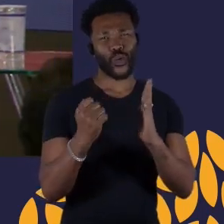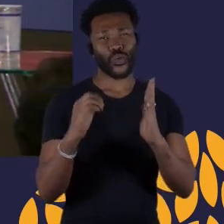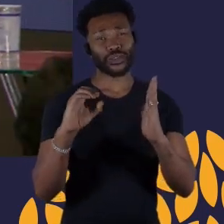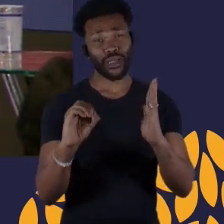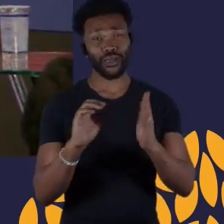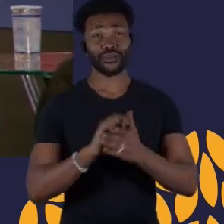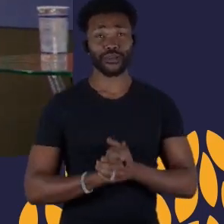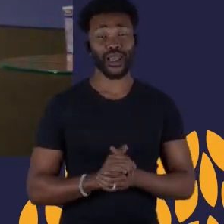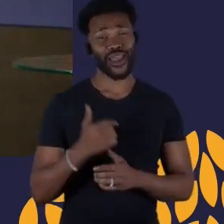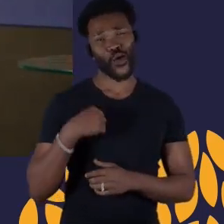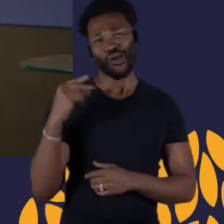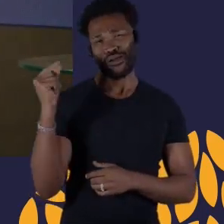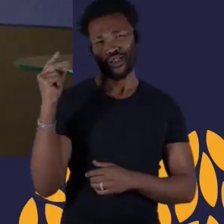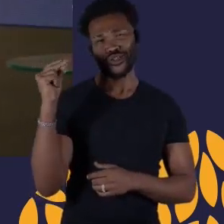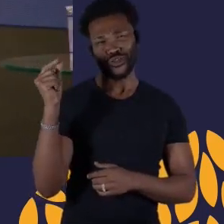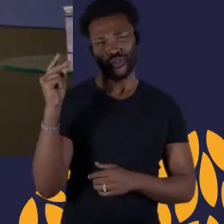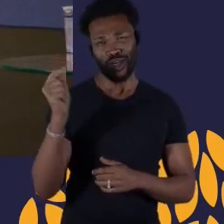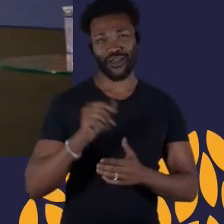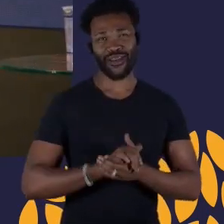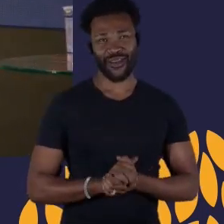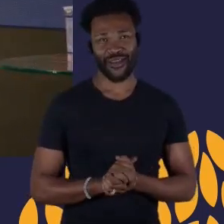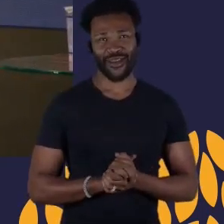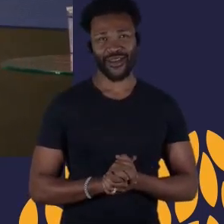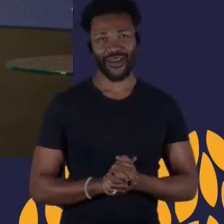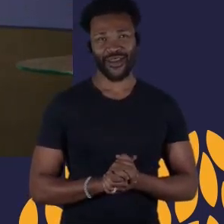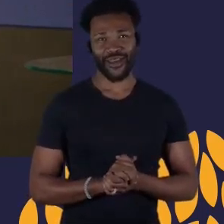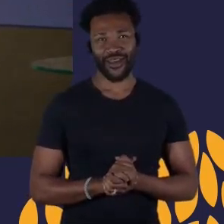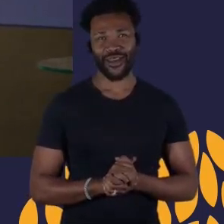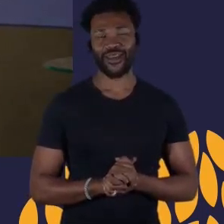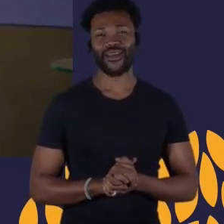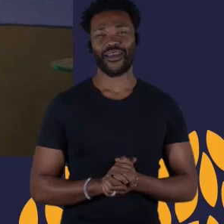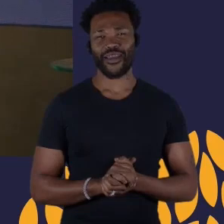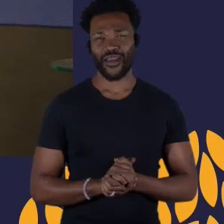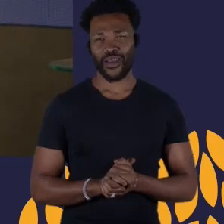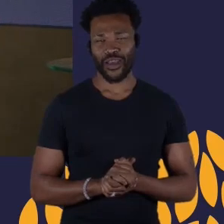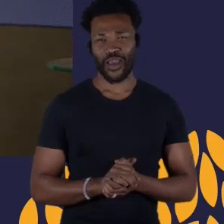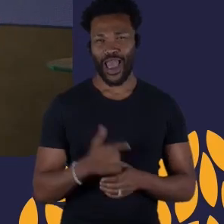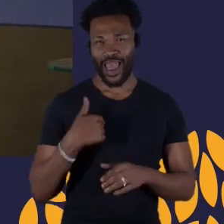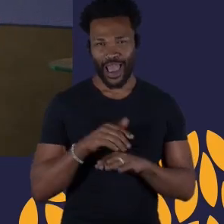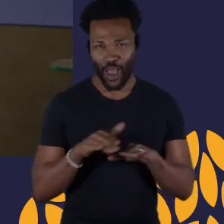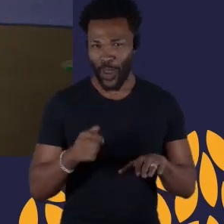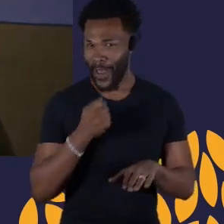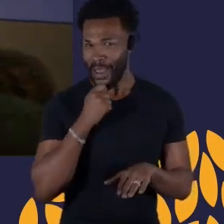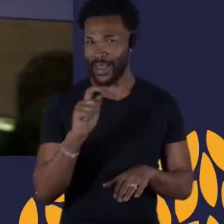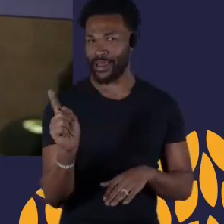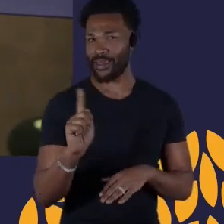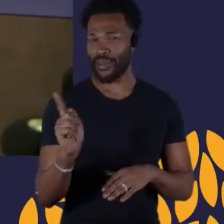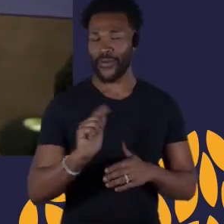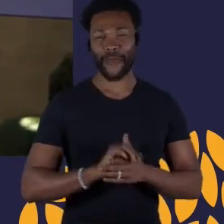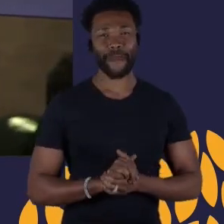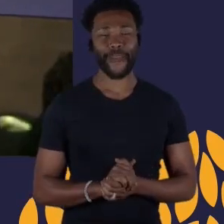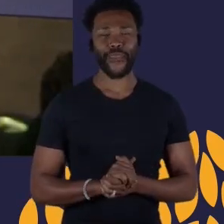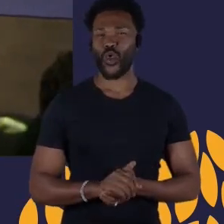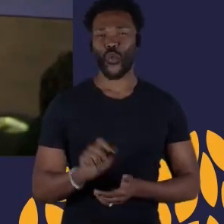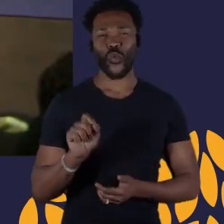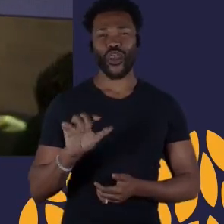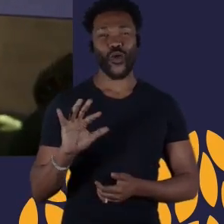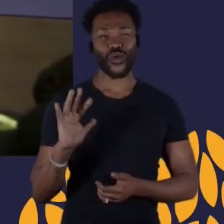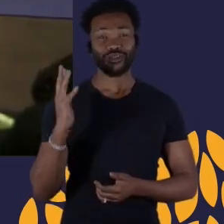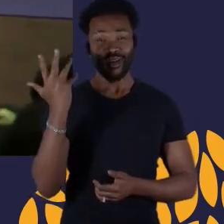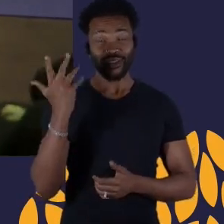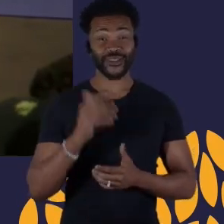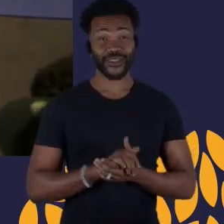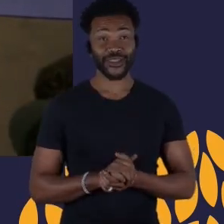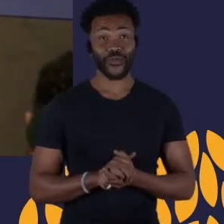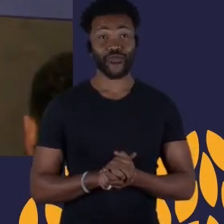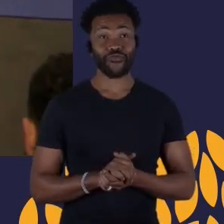sou dinossauro, mas não vou extinguir ainda, não. Então, o que acontece? Que